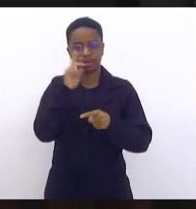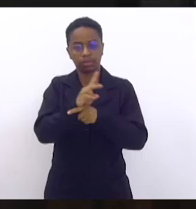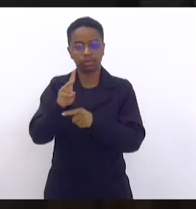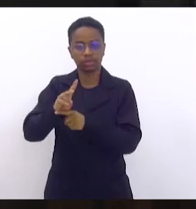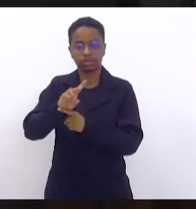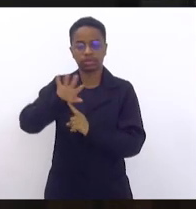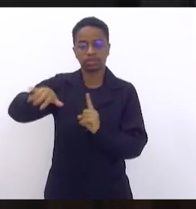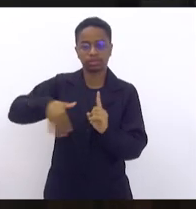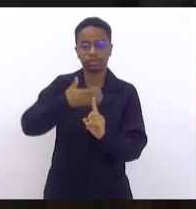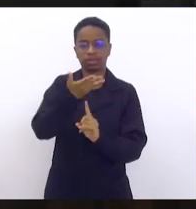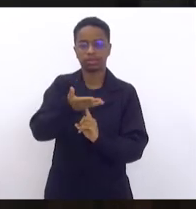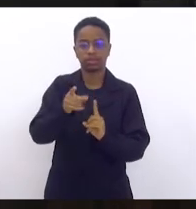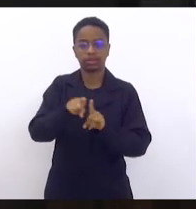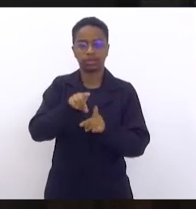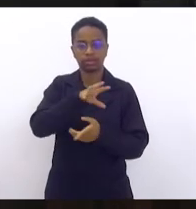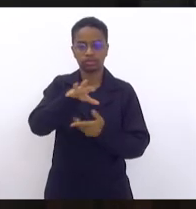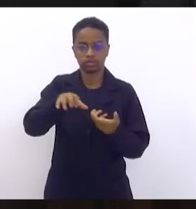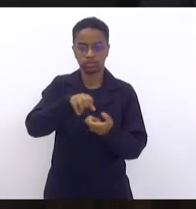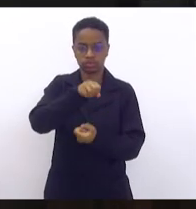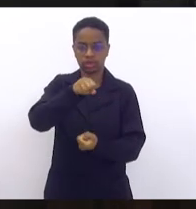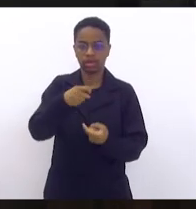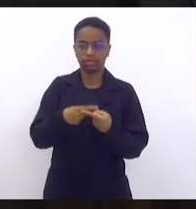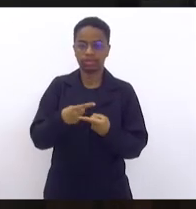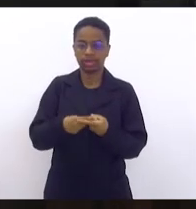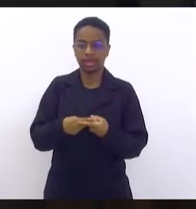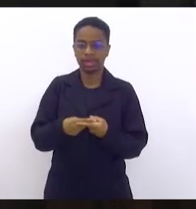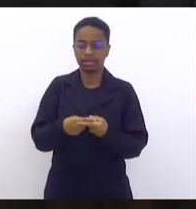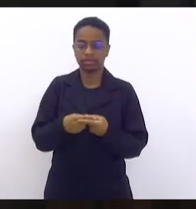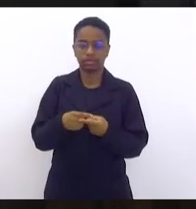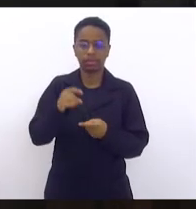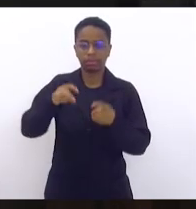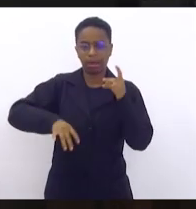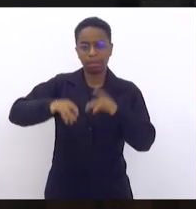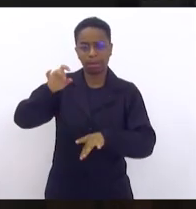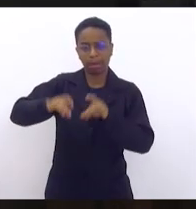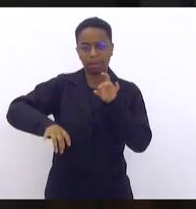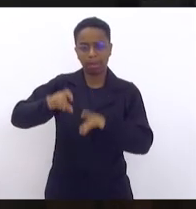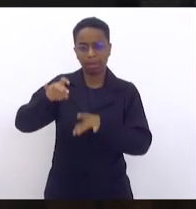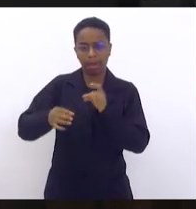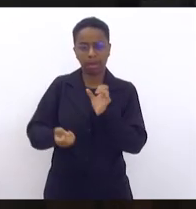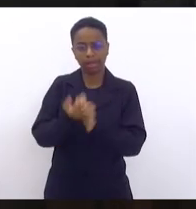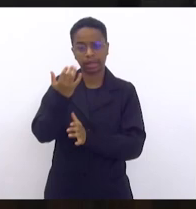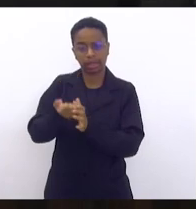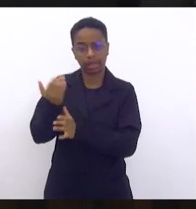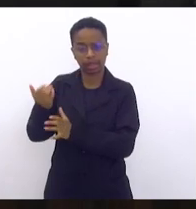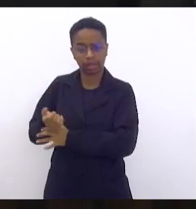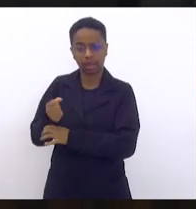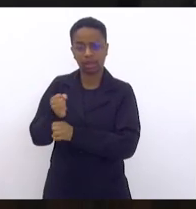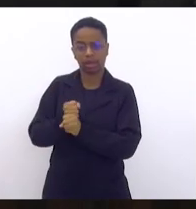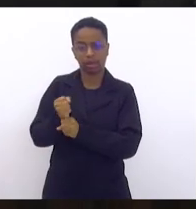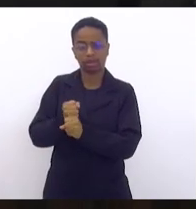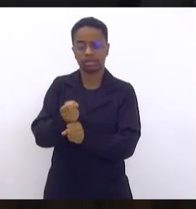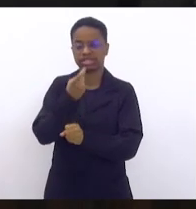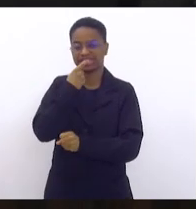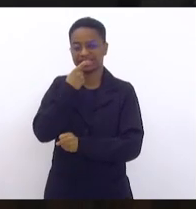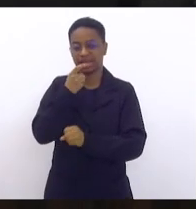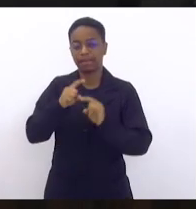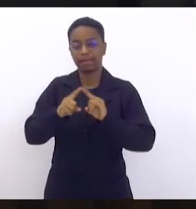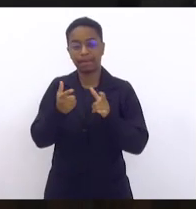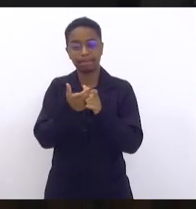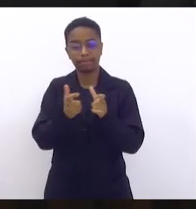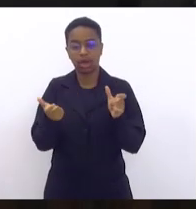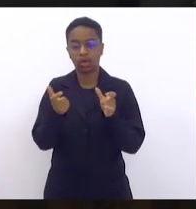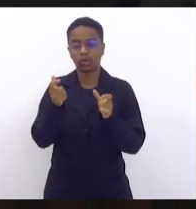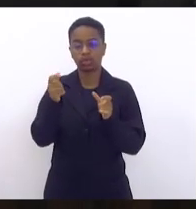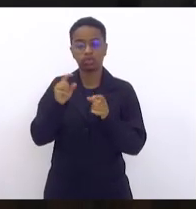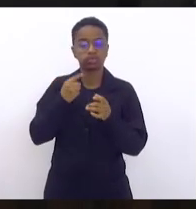e sustentabilidade milhões de toneladas de plástico são produzidos anualmente em uma grande parte acaba poluindo